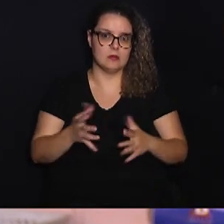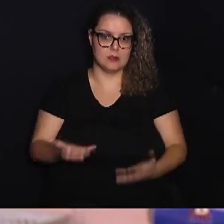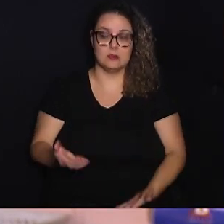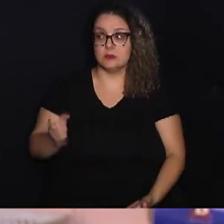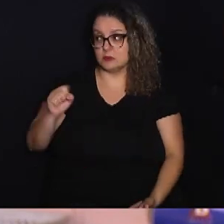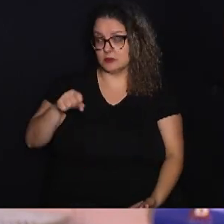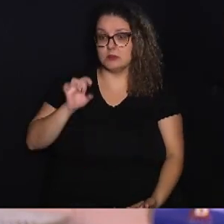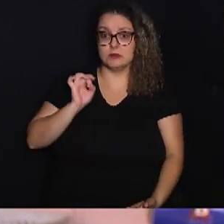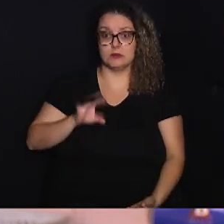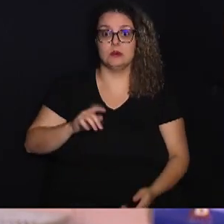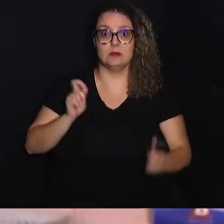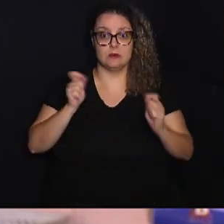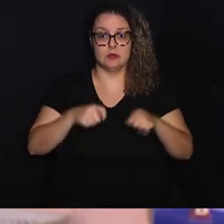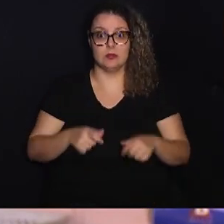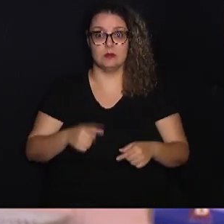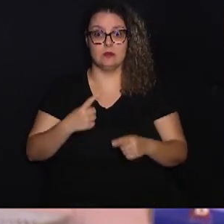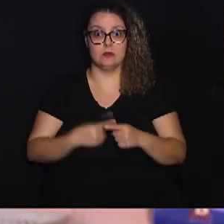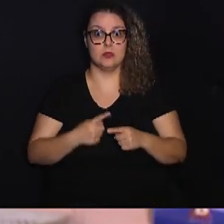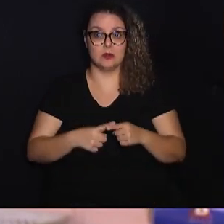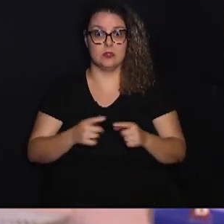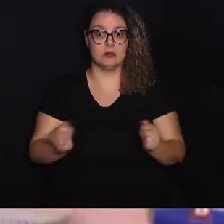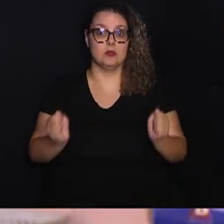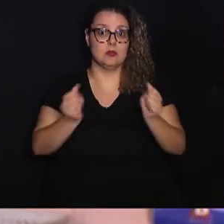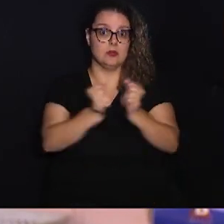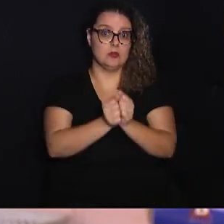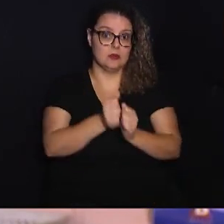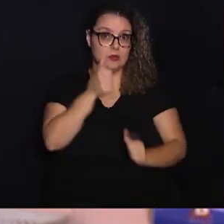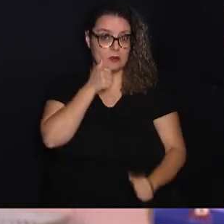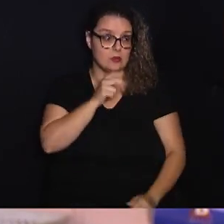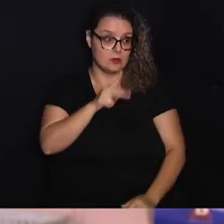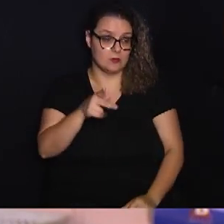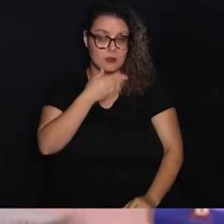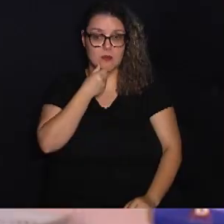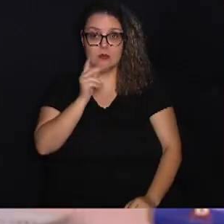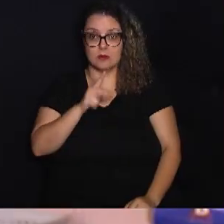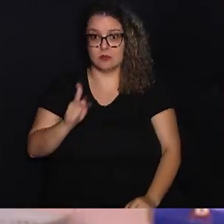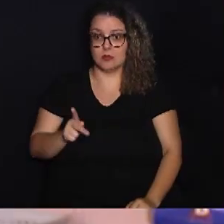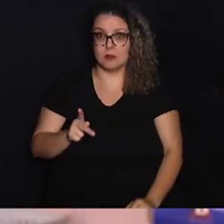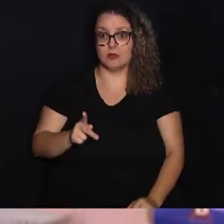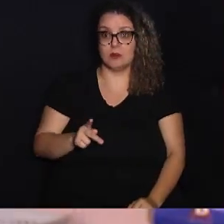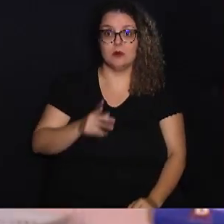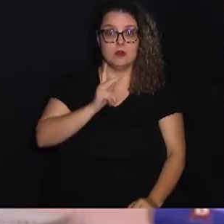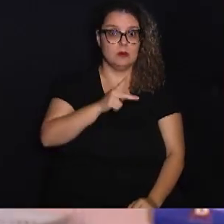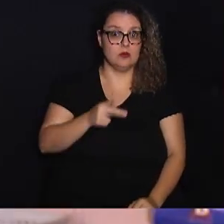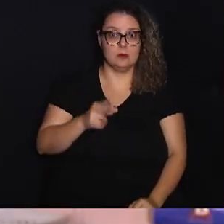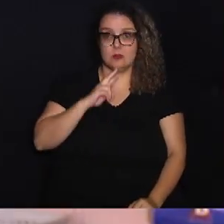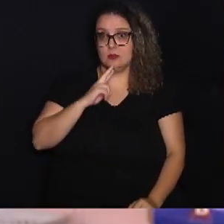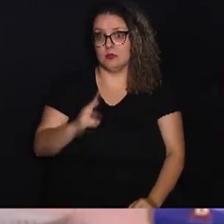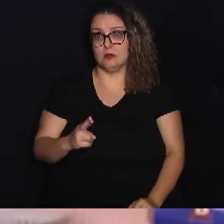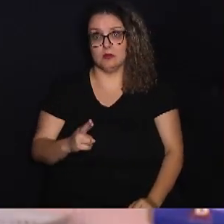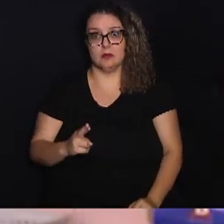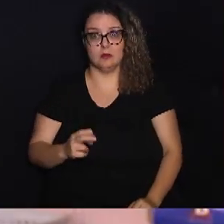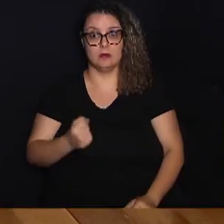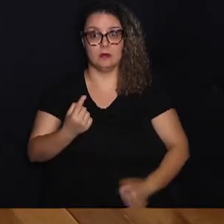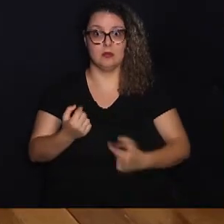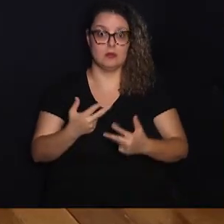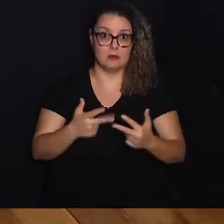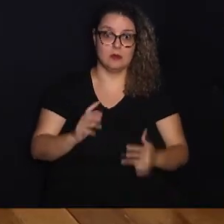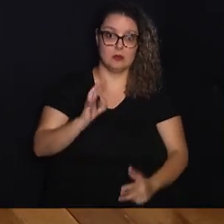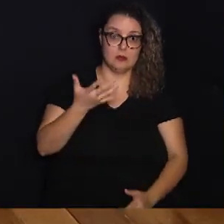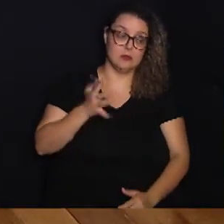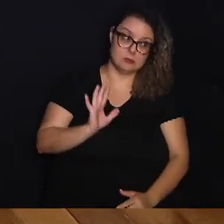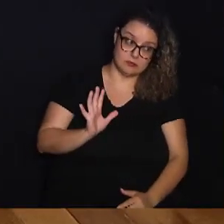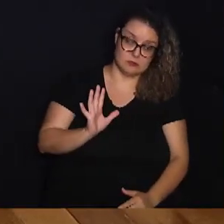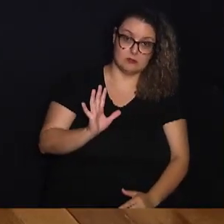só é possível porque eu tenho uma proximidade muito grande com o professor. E da mesma forma o professor retorna e fala assim, ó, aconteceu alguma coisa aí,